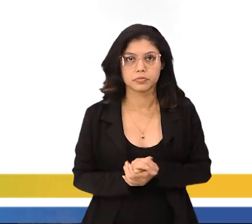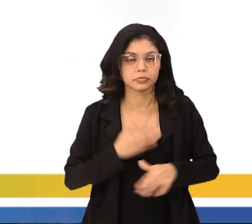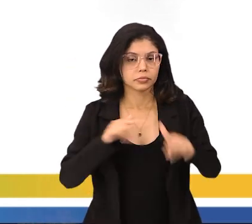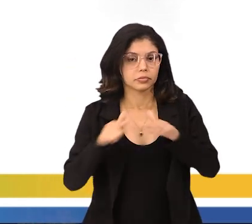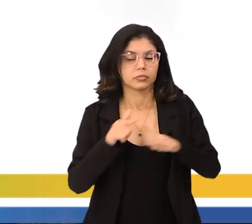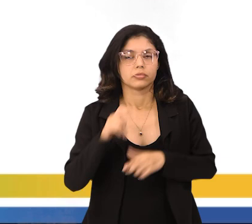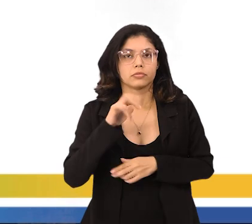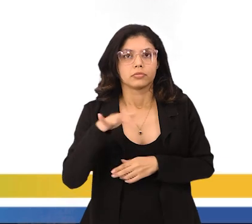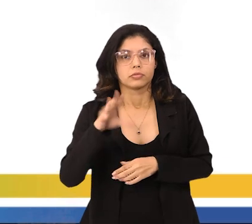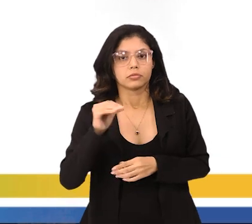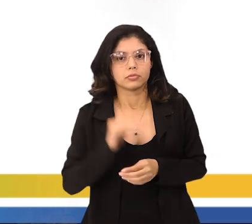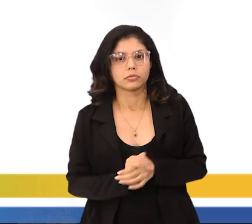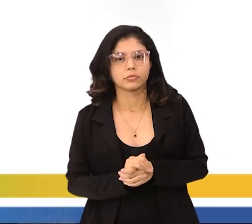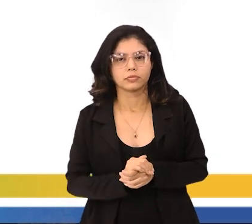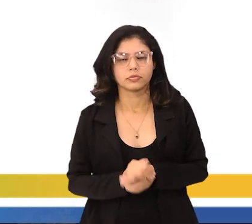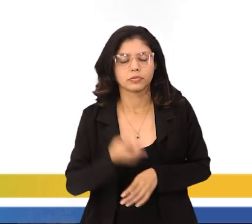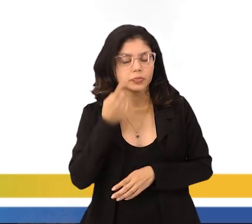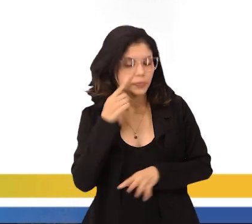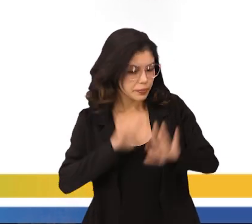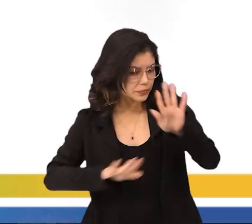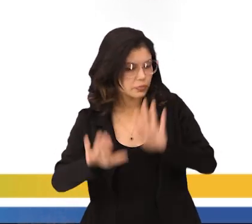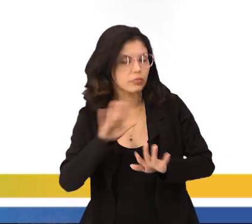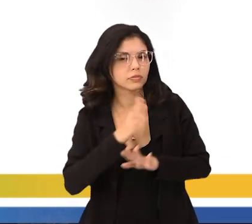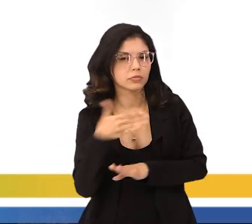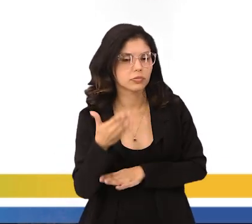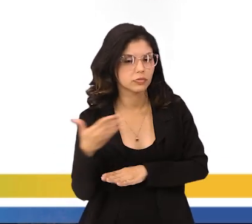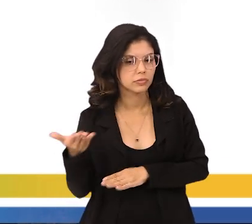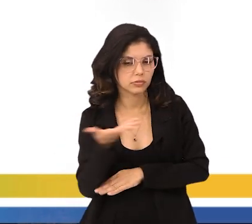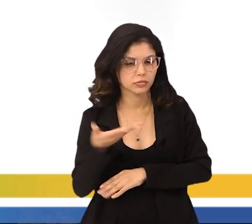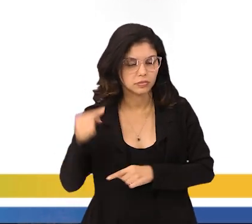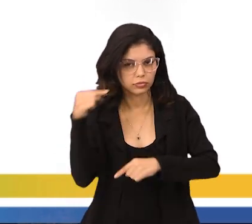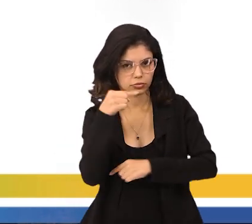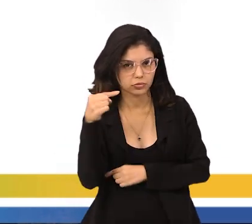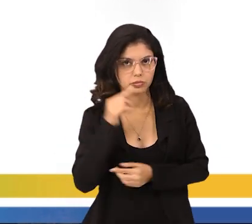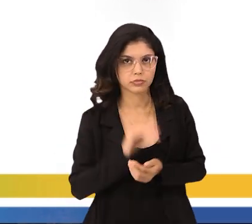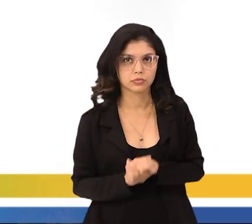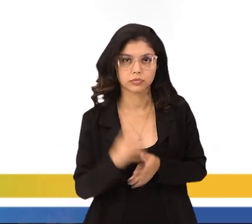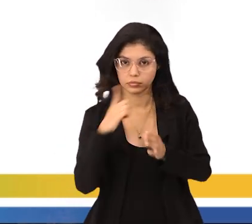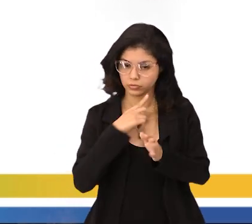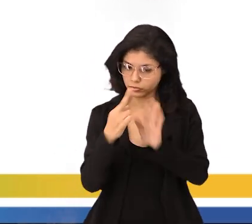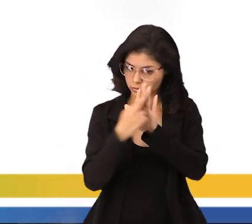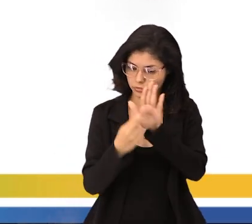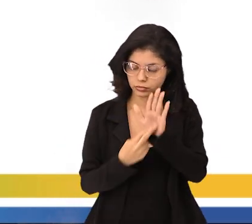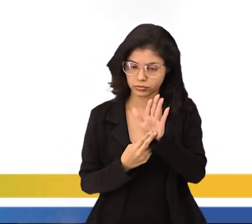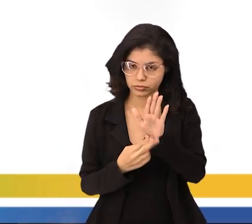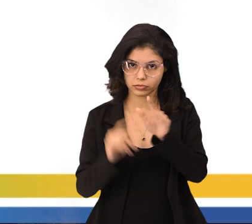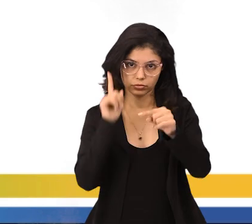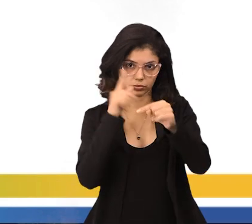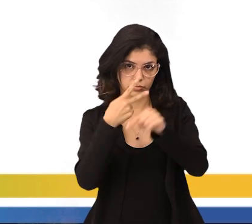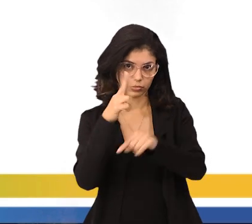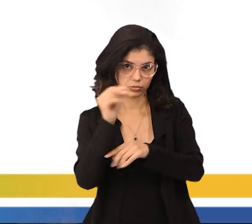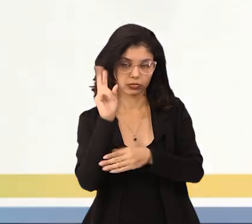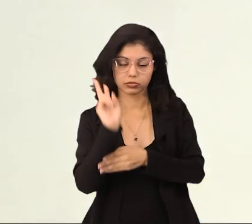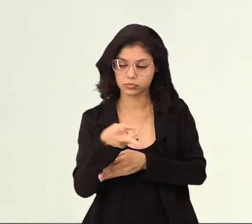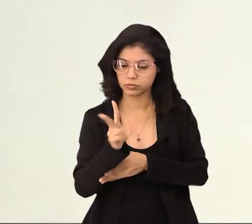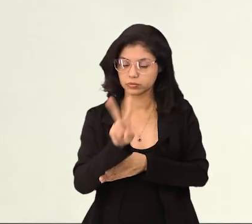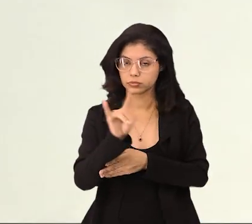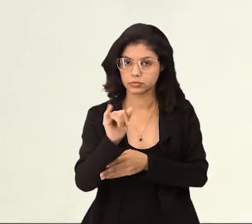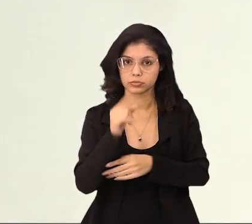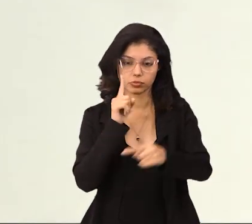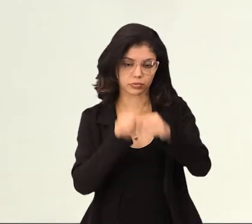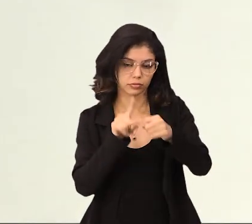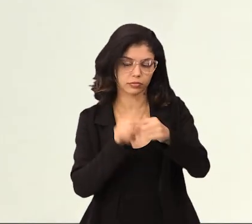trabalhamos com os números inteiros, você tem que ter cuidado quando a base é negativa, e tem aquela regrinha, quando o expoente é par, o resultado sempre vai ser